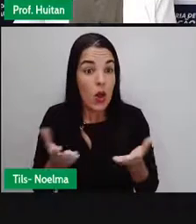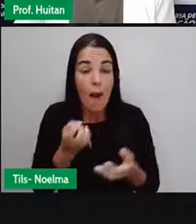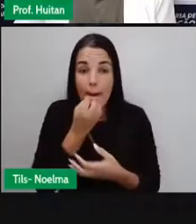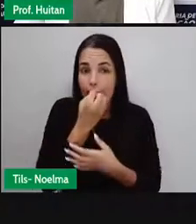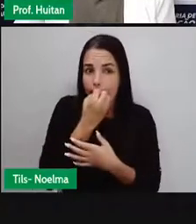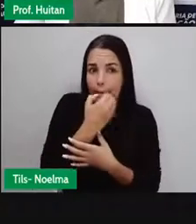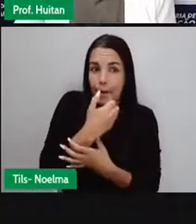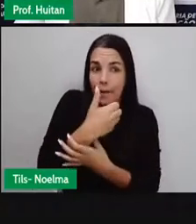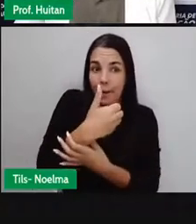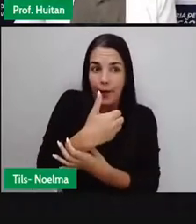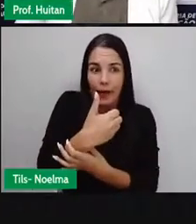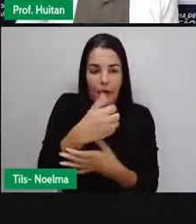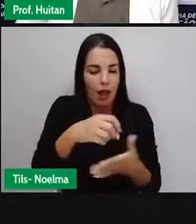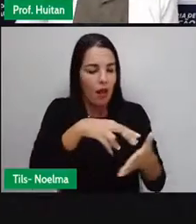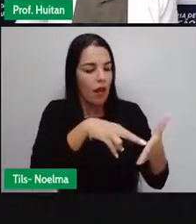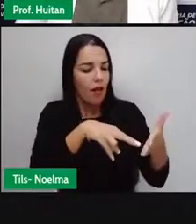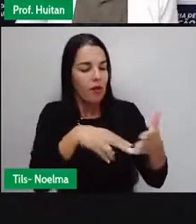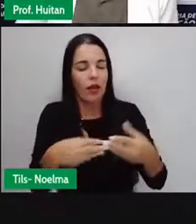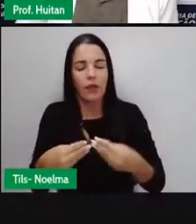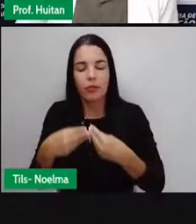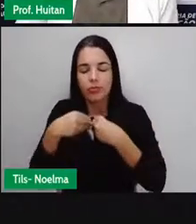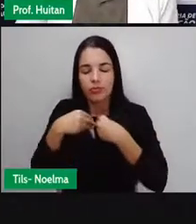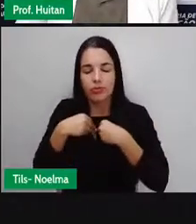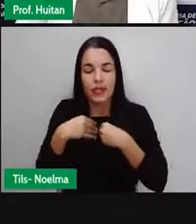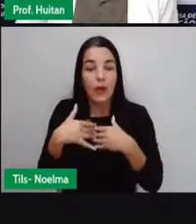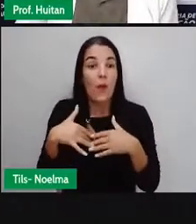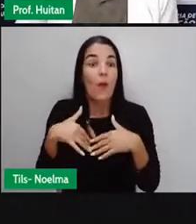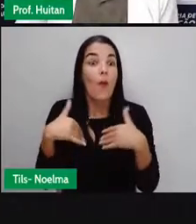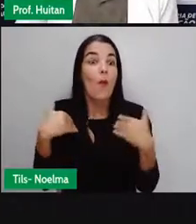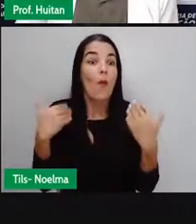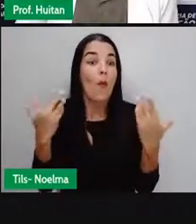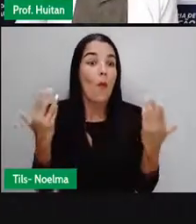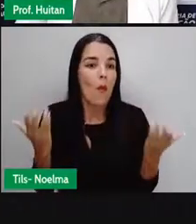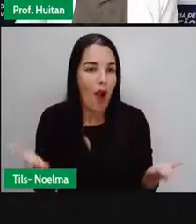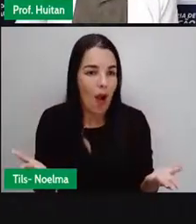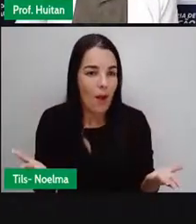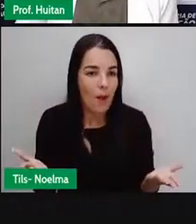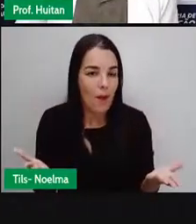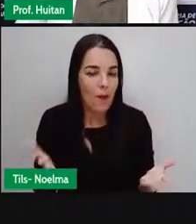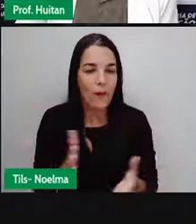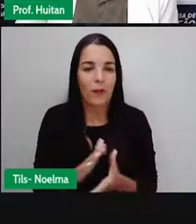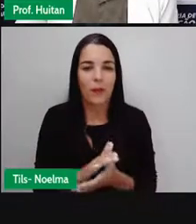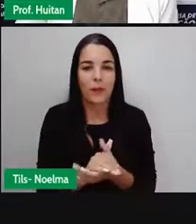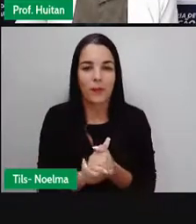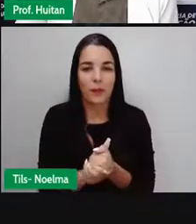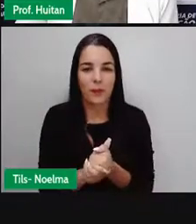trazer? Não é? Quais são os benefícios que você tem quando lê?